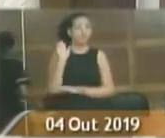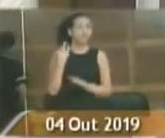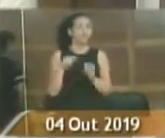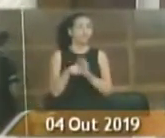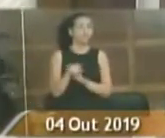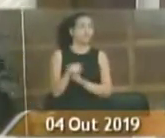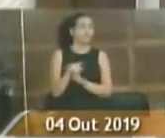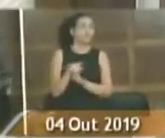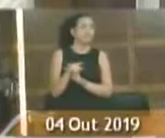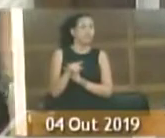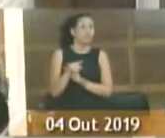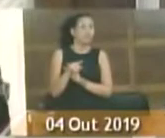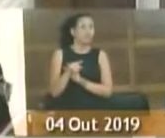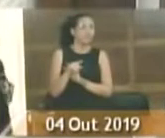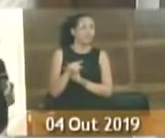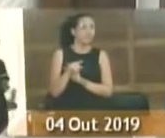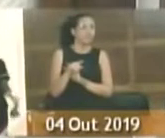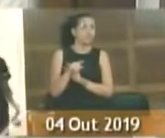Oi?